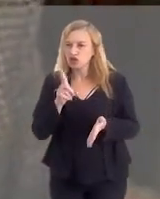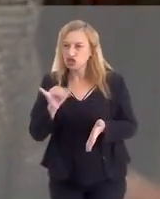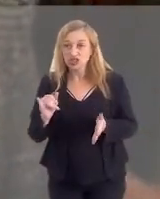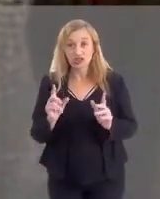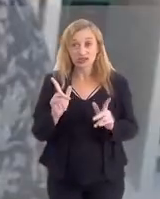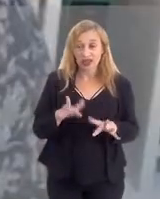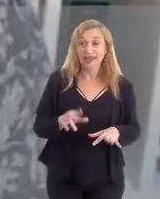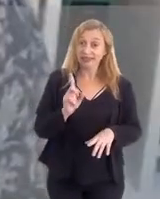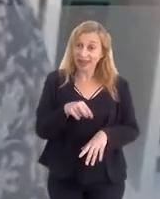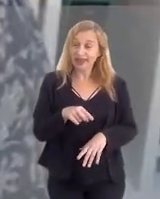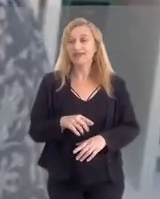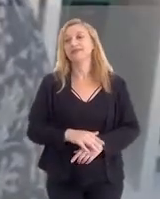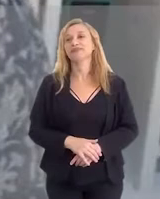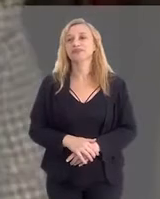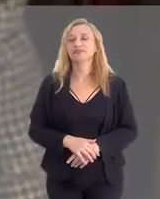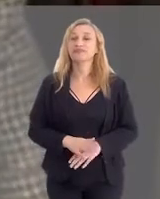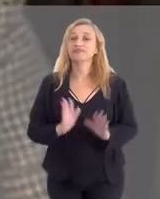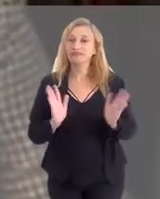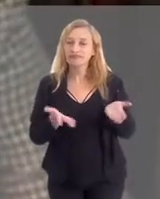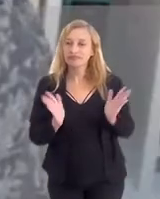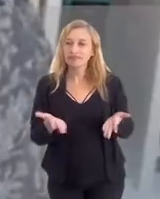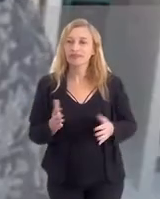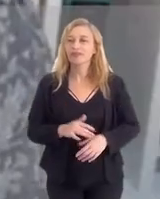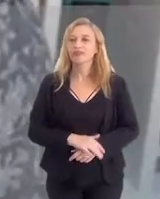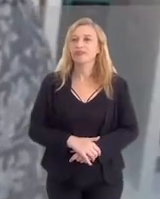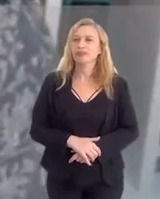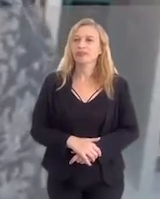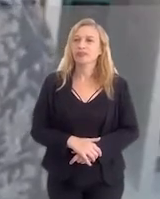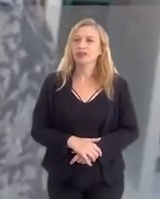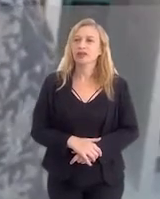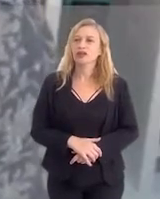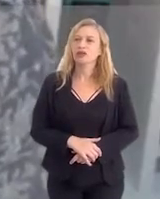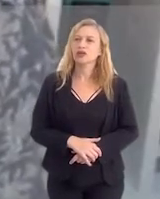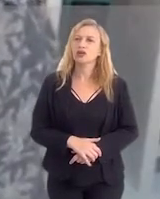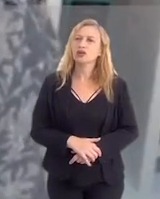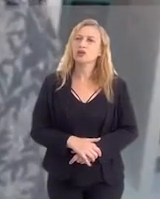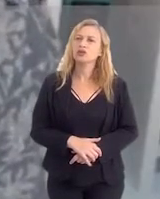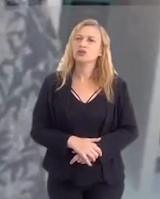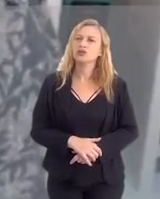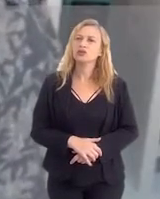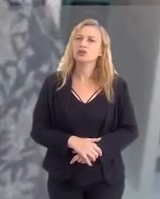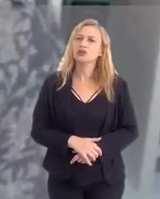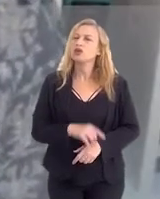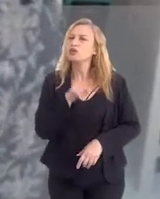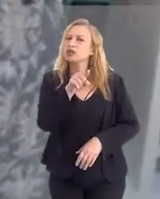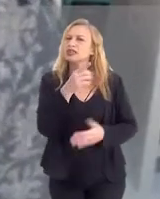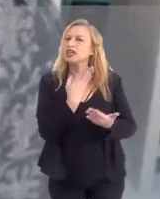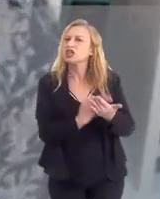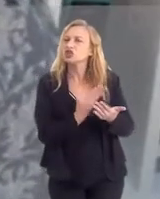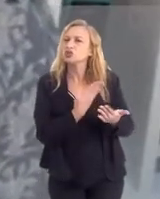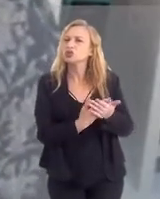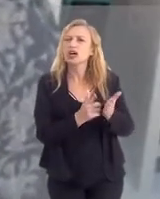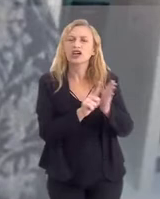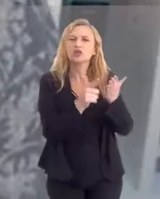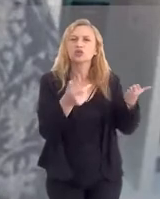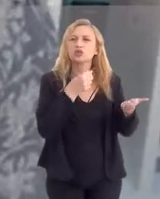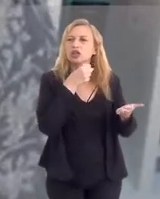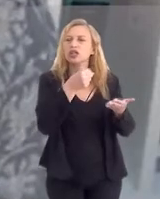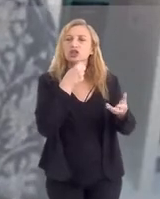mais, né? Tentativa e erro. É. Agora, como é que levou você a